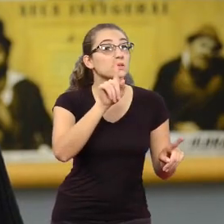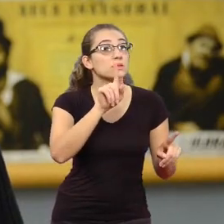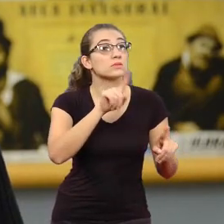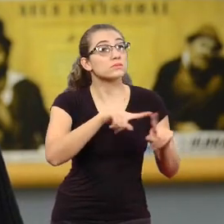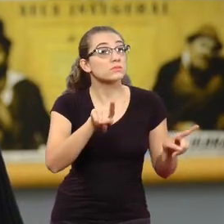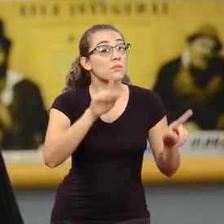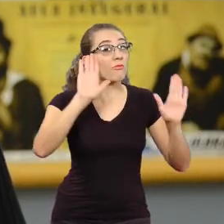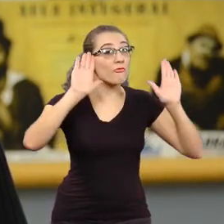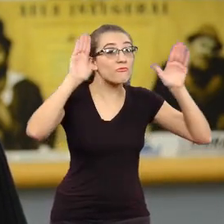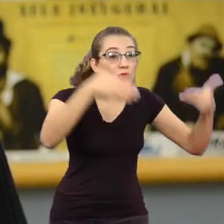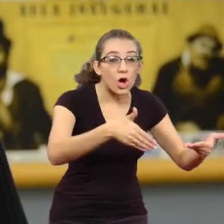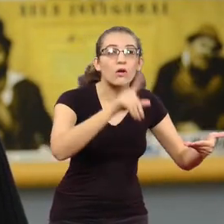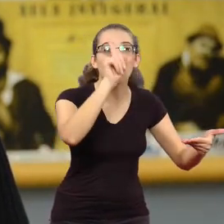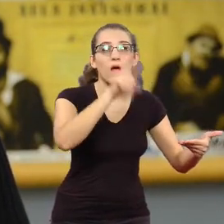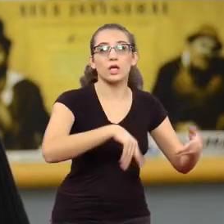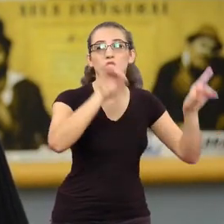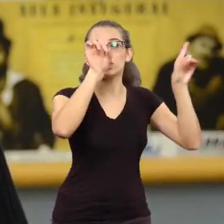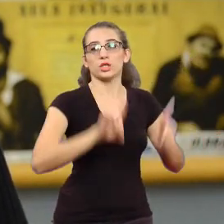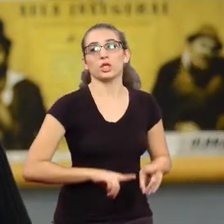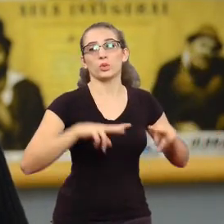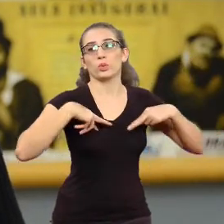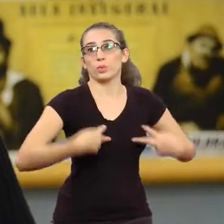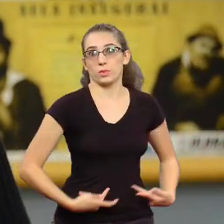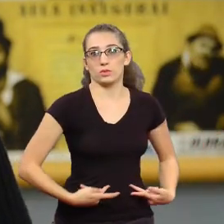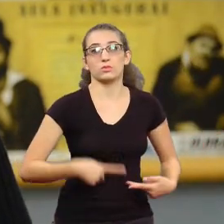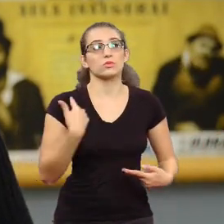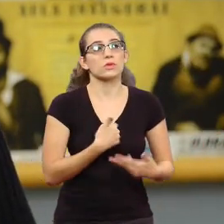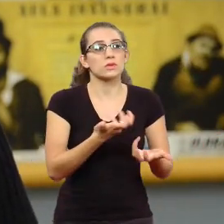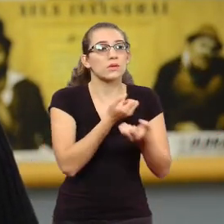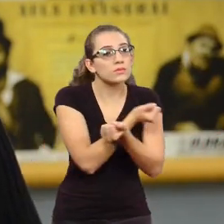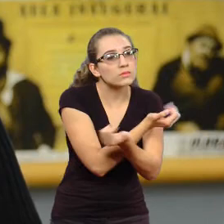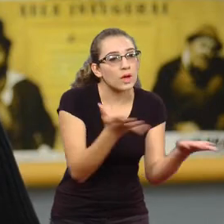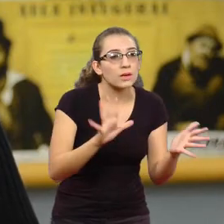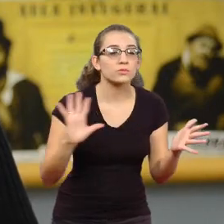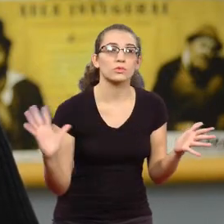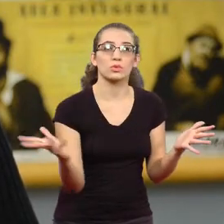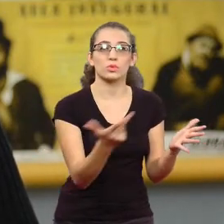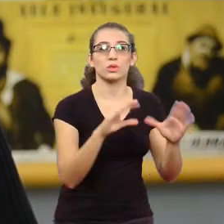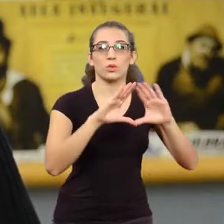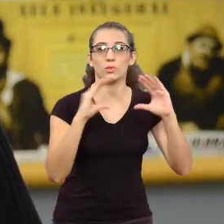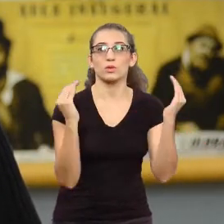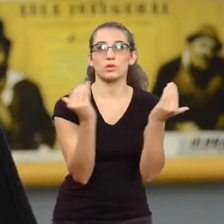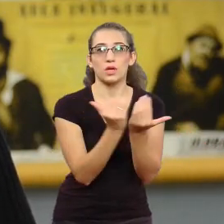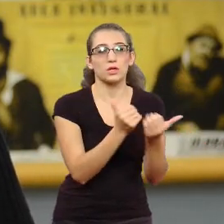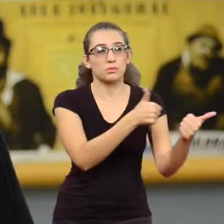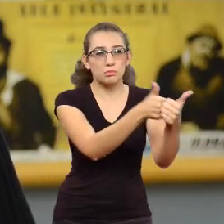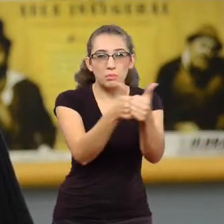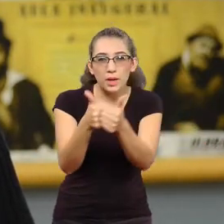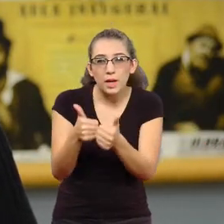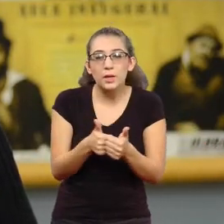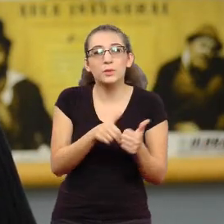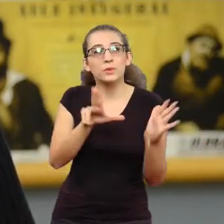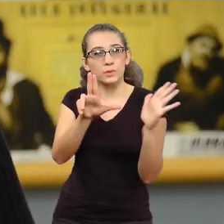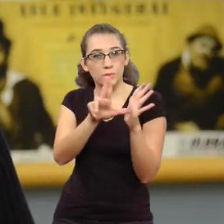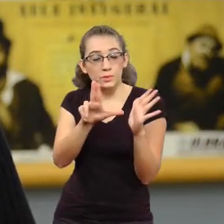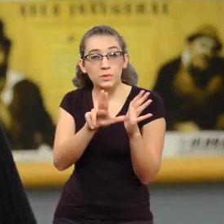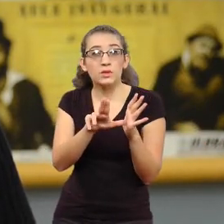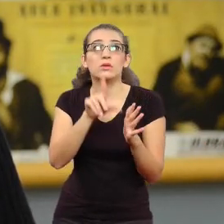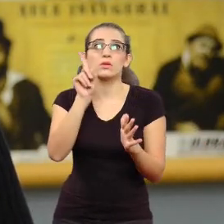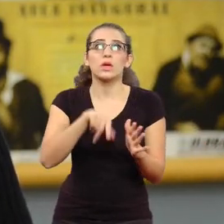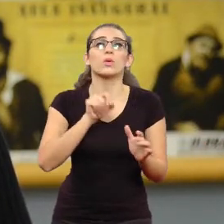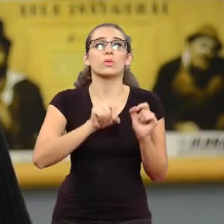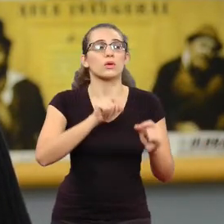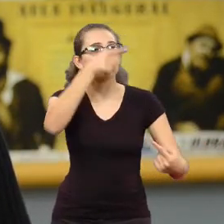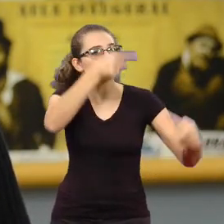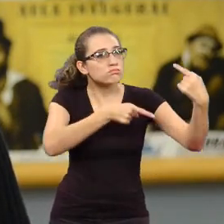em direitos humanos. Essa é outra colaboração que nós procuramos dar a toda a comunidade universitária e em torno da UBRA, que